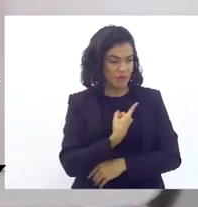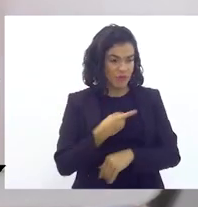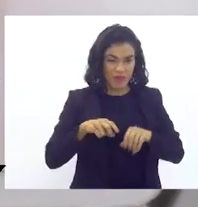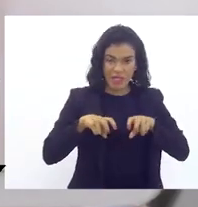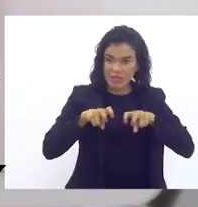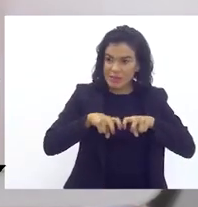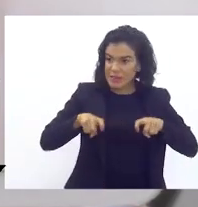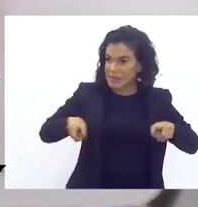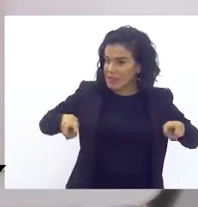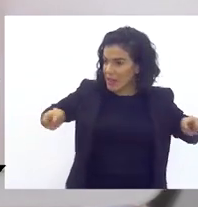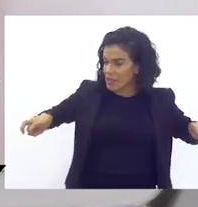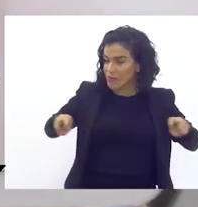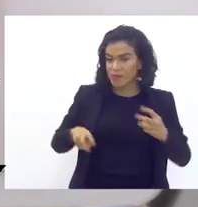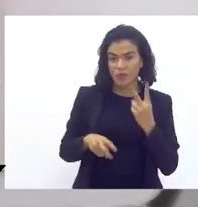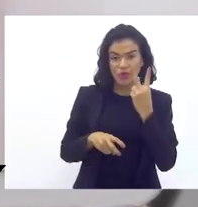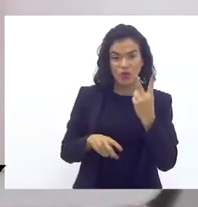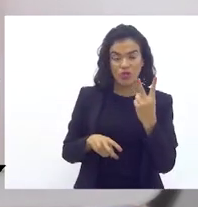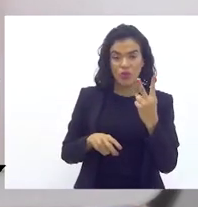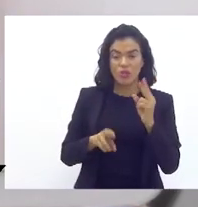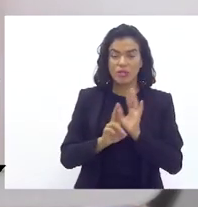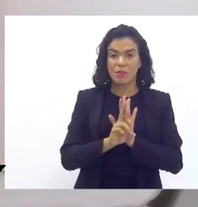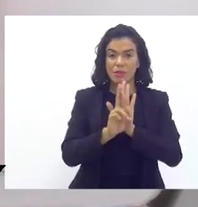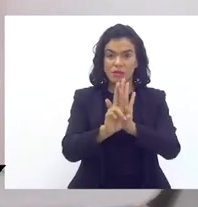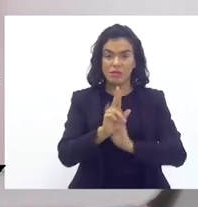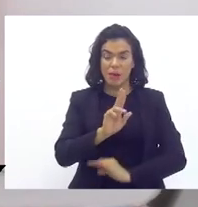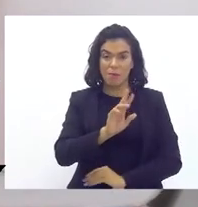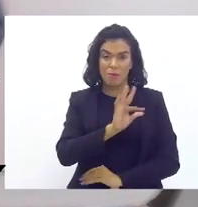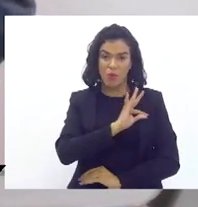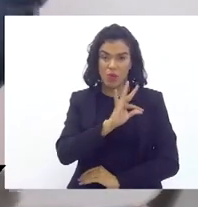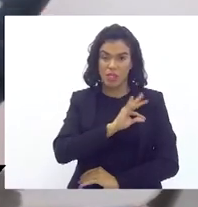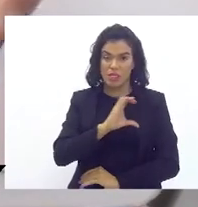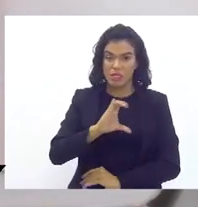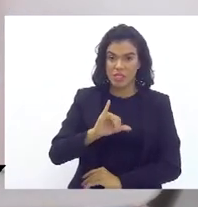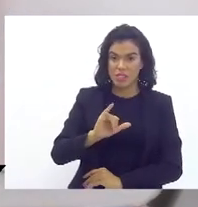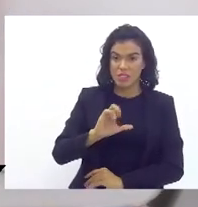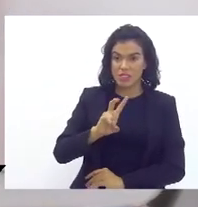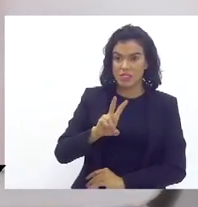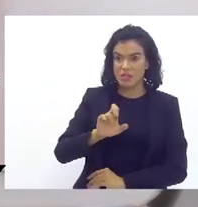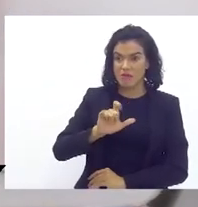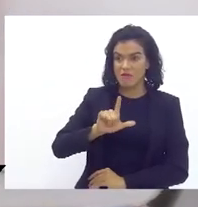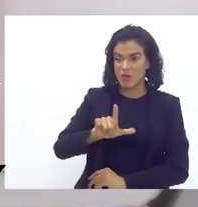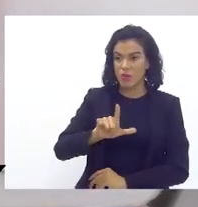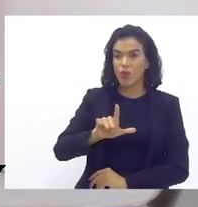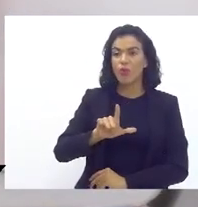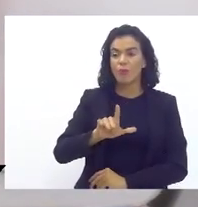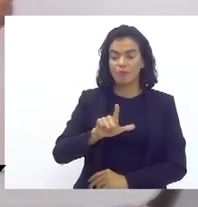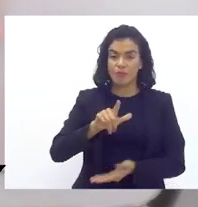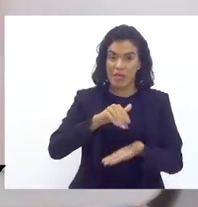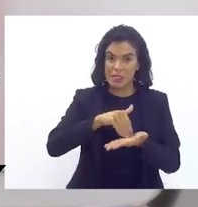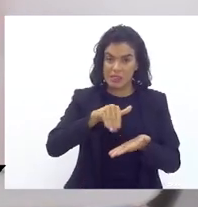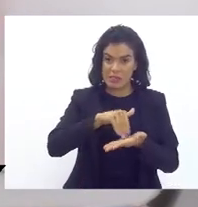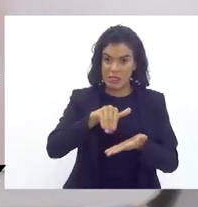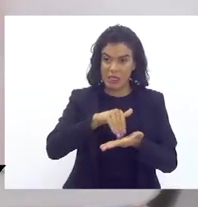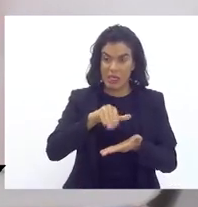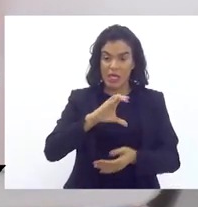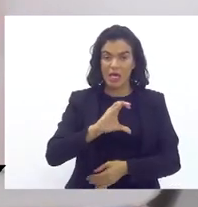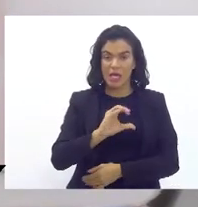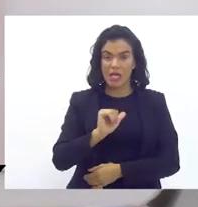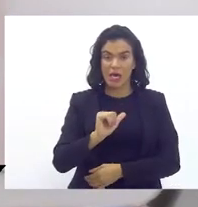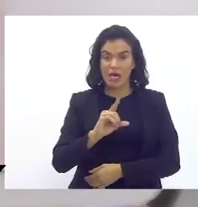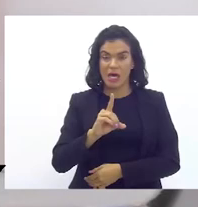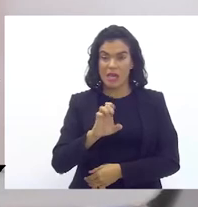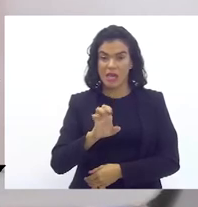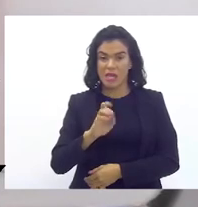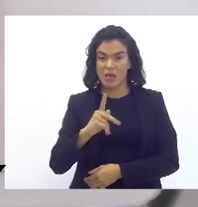com dois representantes da Polícia Civil né um representando oficialmente a secretaria Acadepol e outros